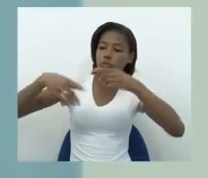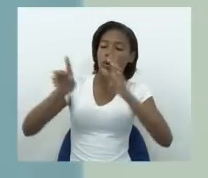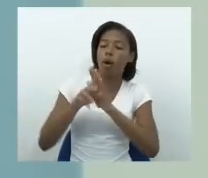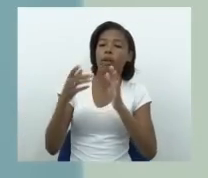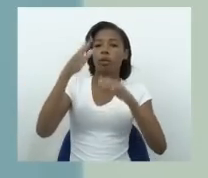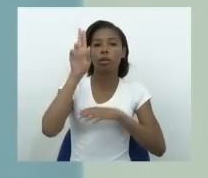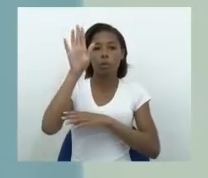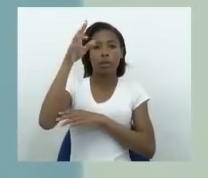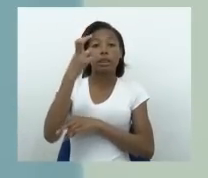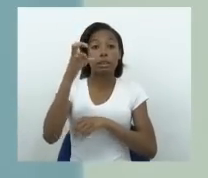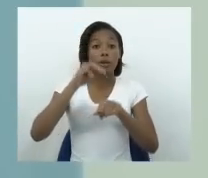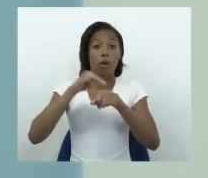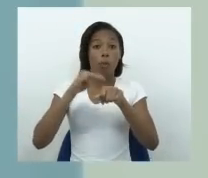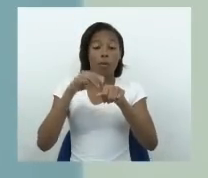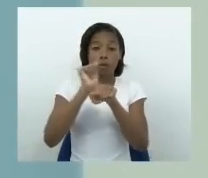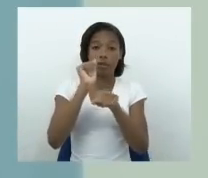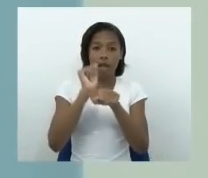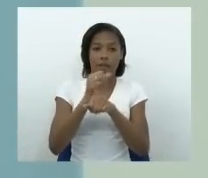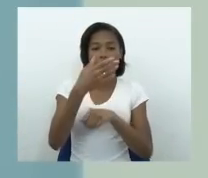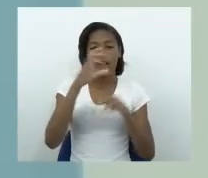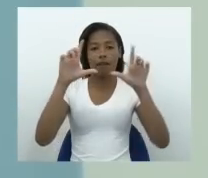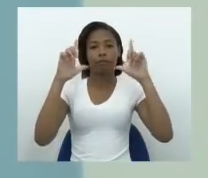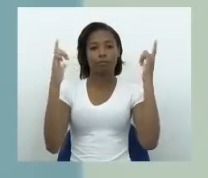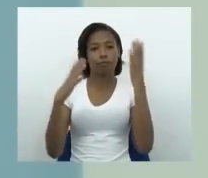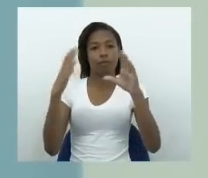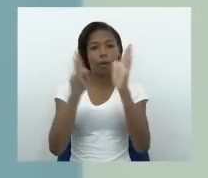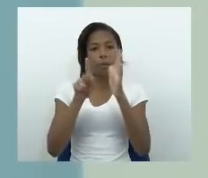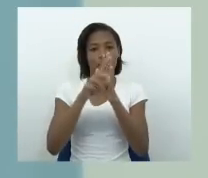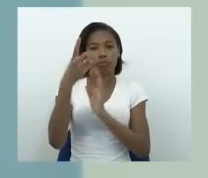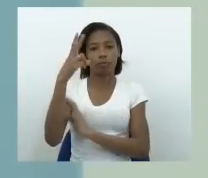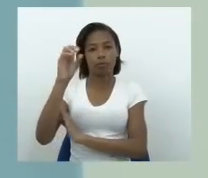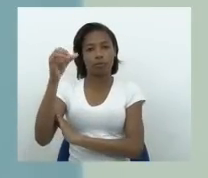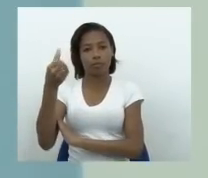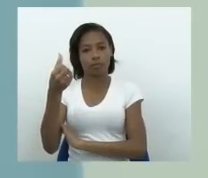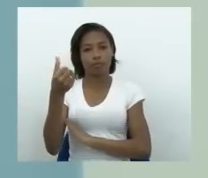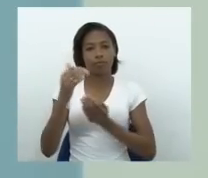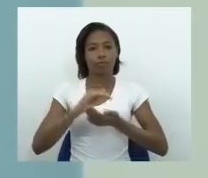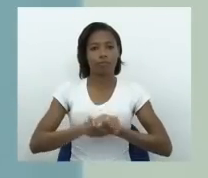em 5 minutos. É a TV Câmara Guarulhos nas eleições 2016.